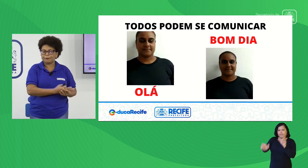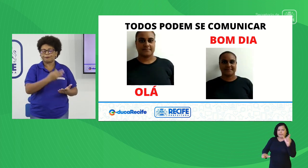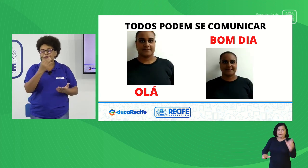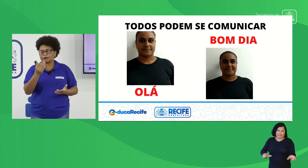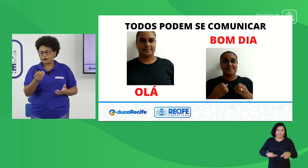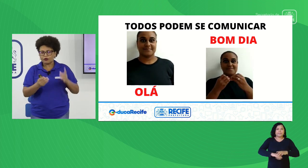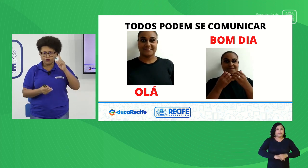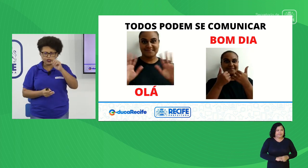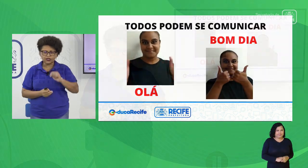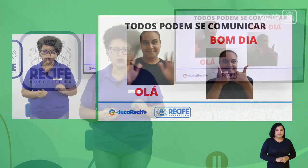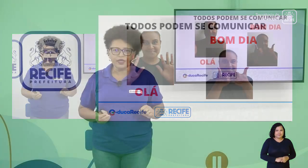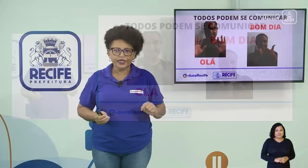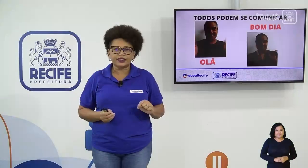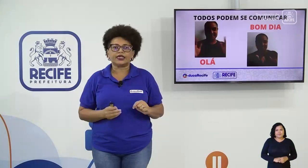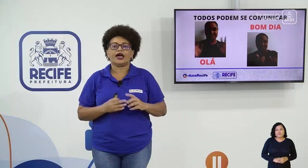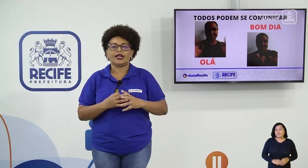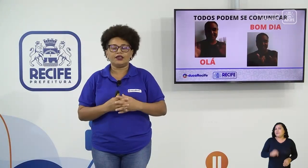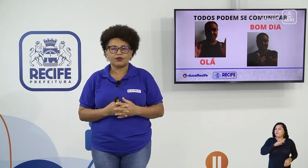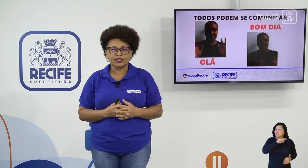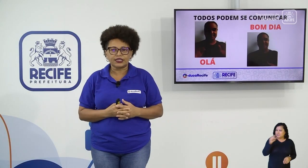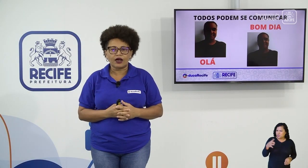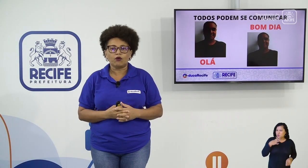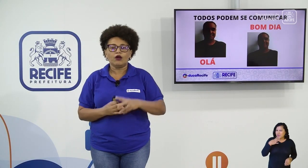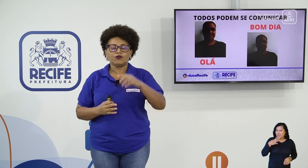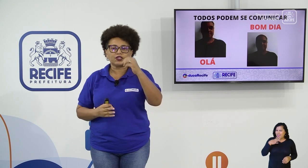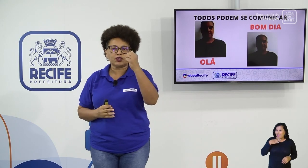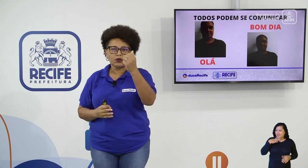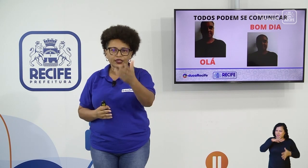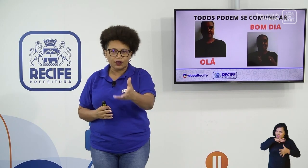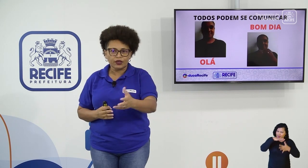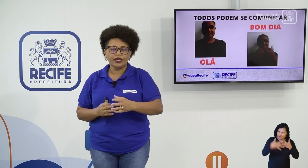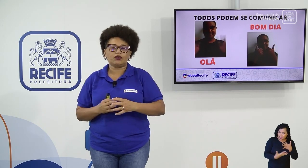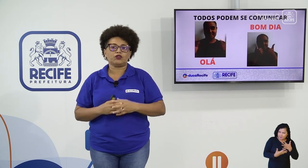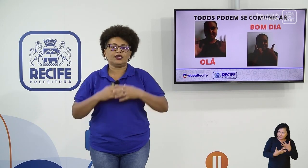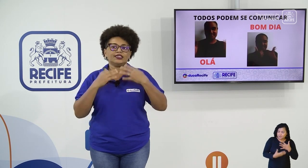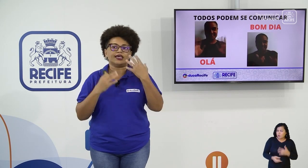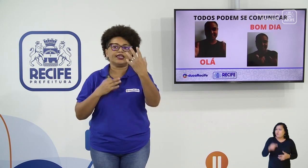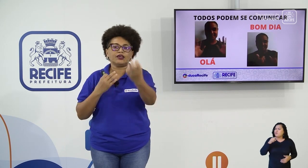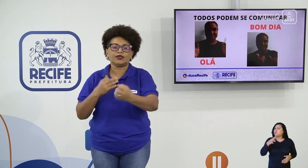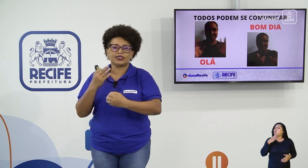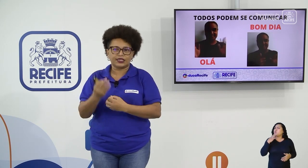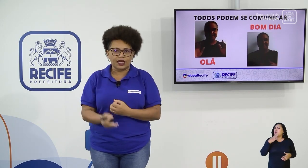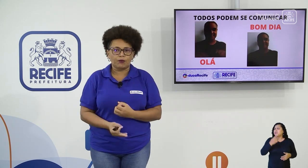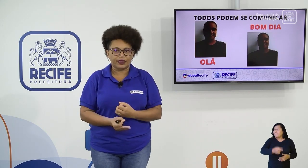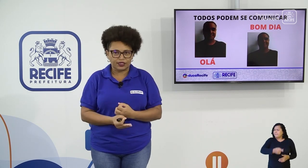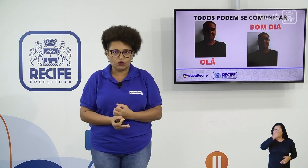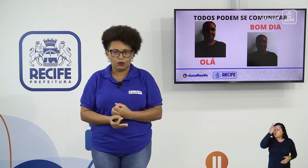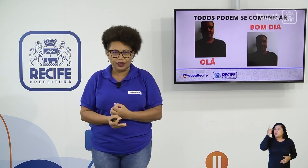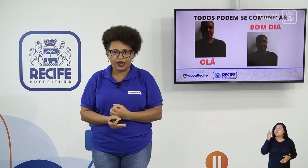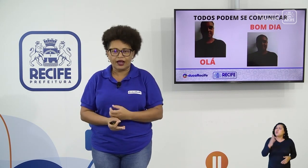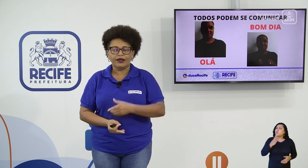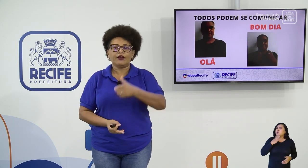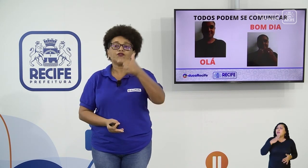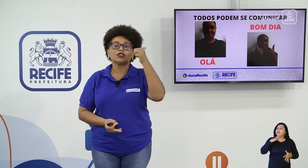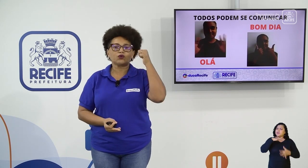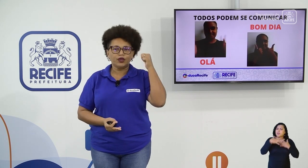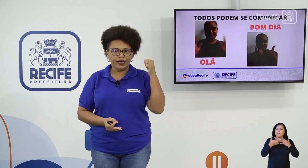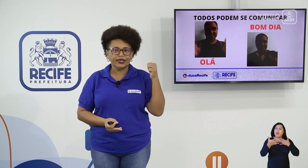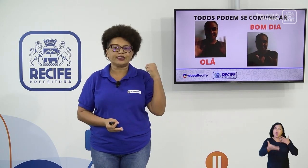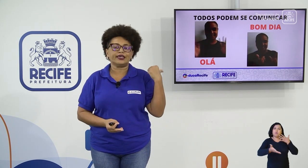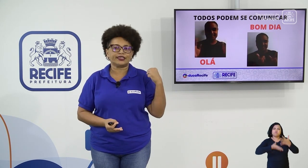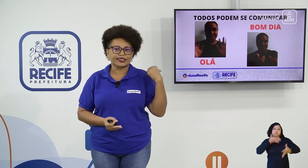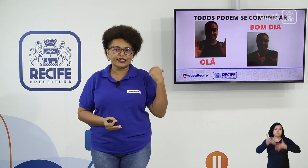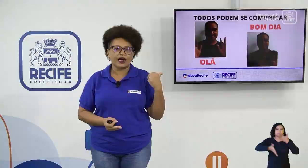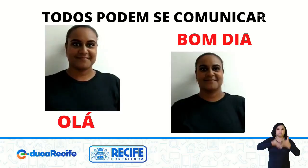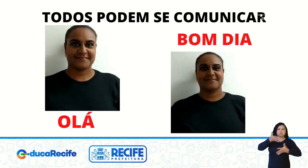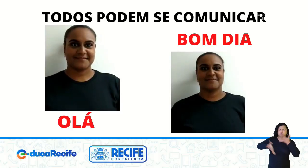pessoa. Vocês conhecem a língua de sinal? Vocês conhecem alguém que utiliza a língua de sinal para se comunicar? Vocês